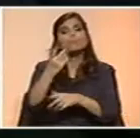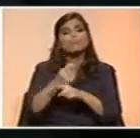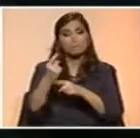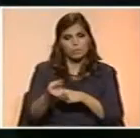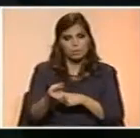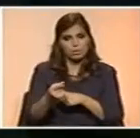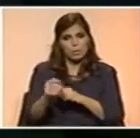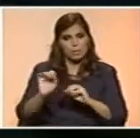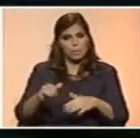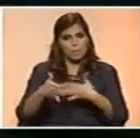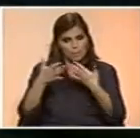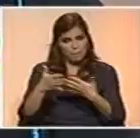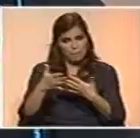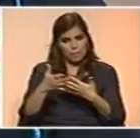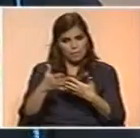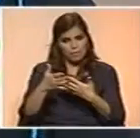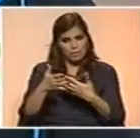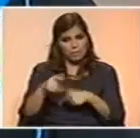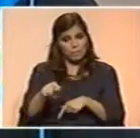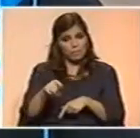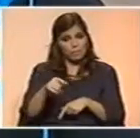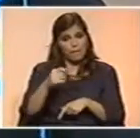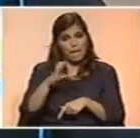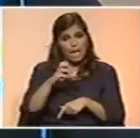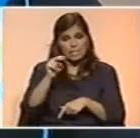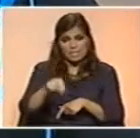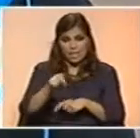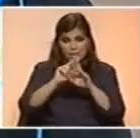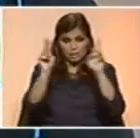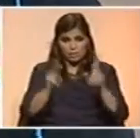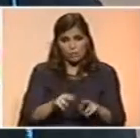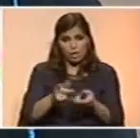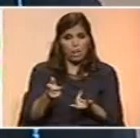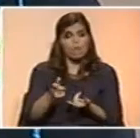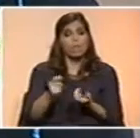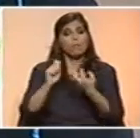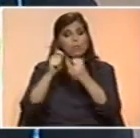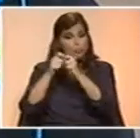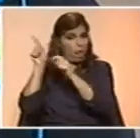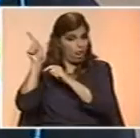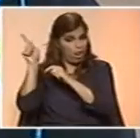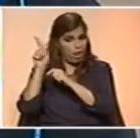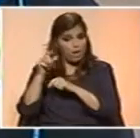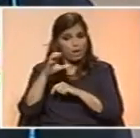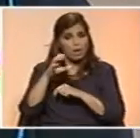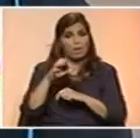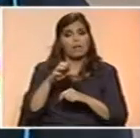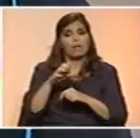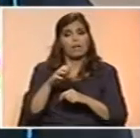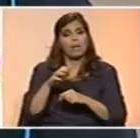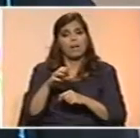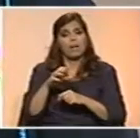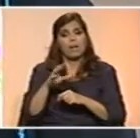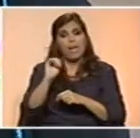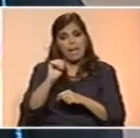Ok. Primeiro, só enquadrar a ESN. Temos a ESN Internacional, que é sediada em Bruxelas, e depois temos as ESNs... Student Network, não é?